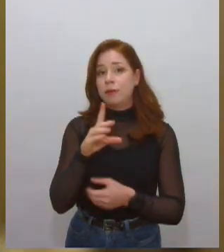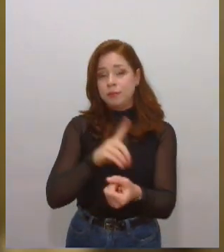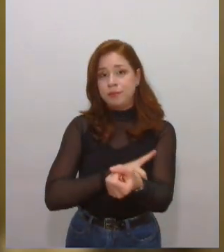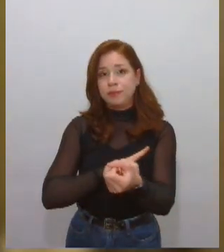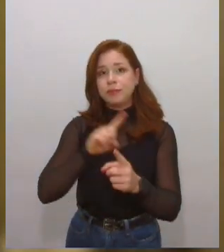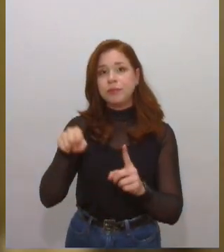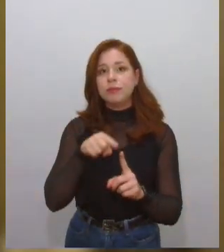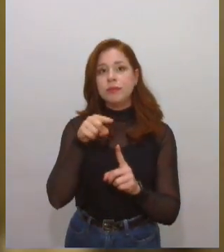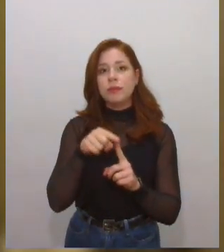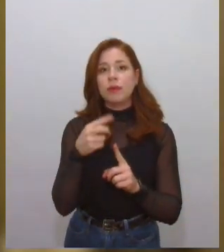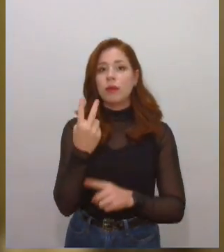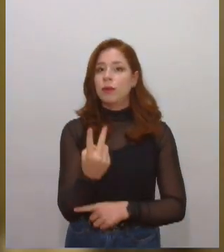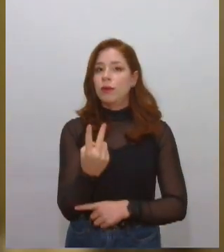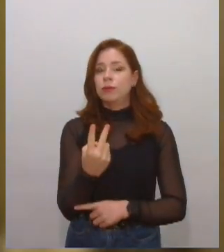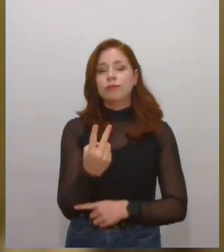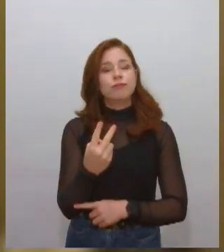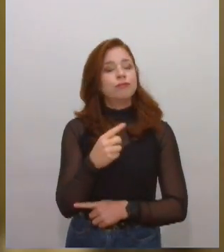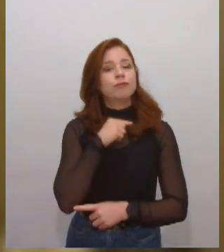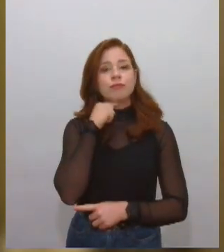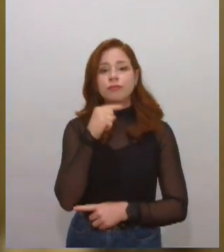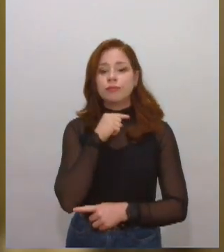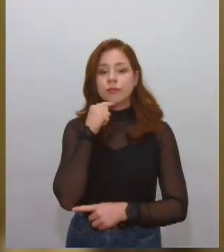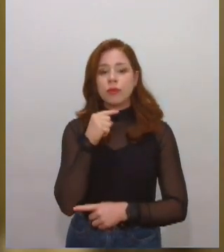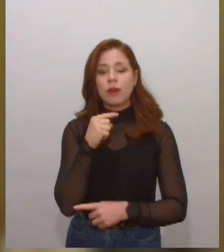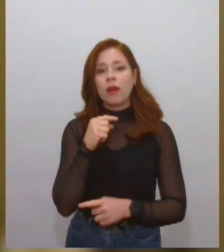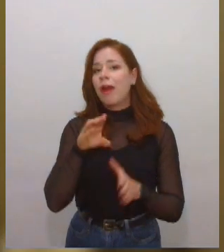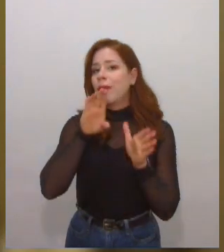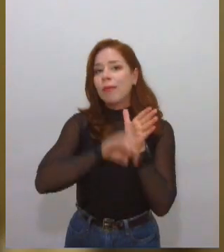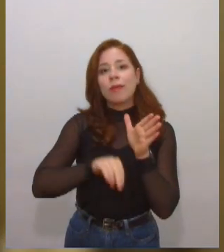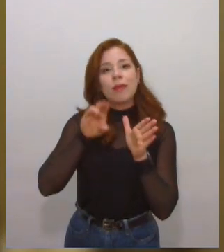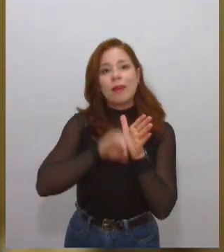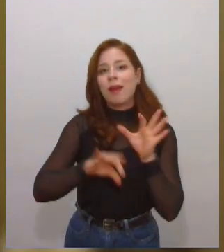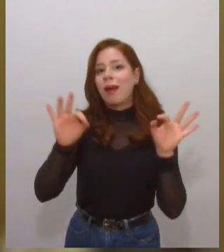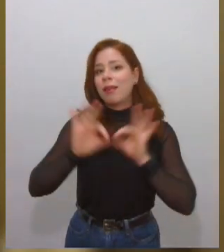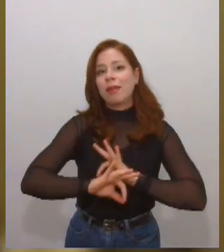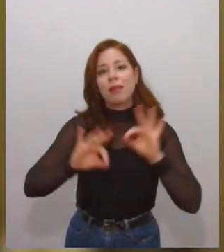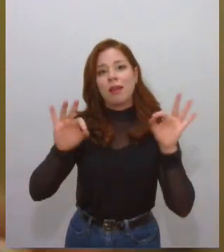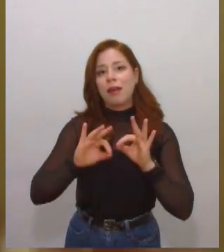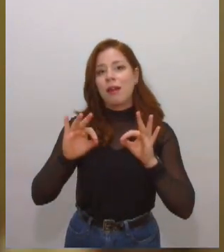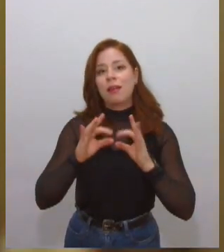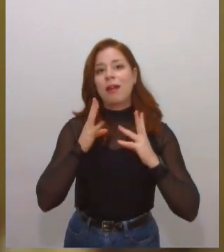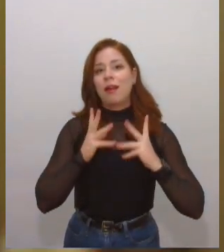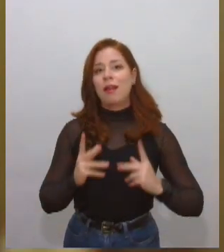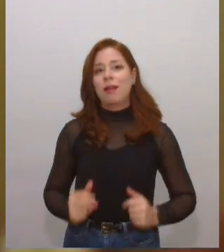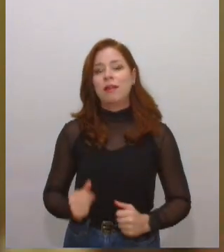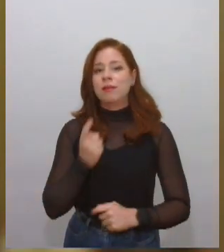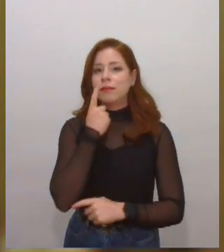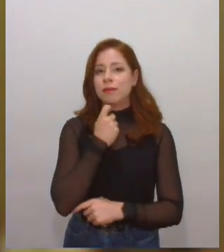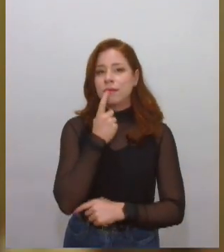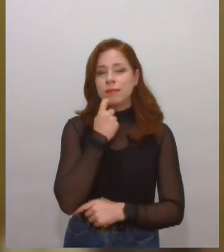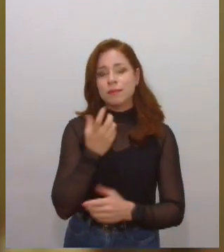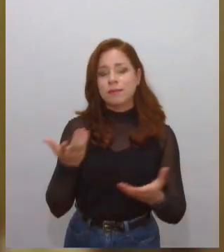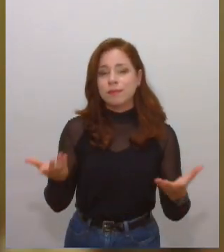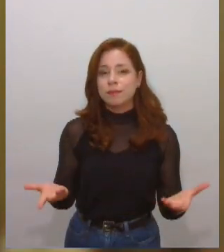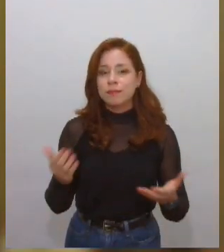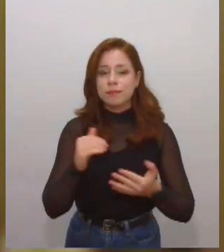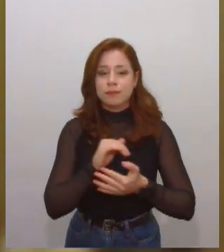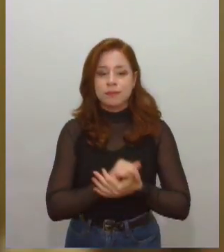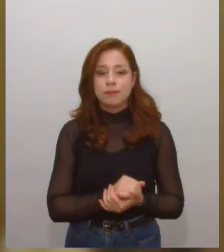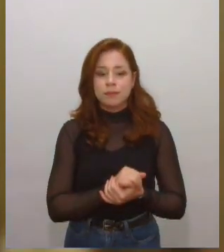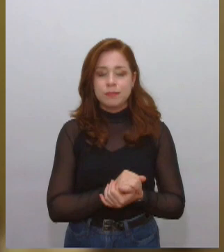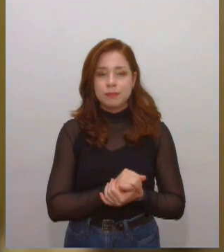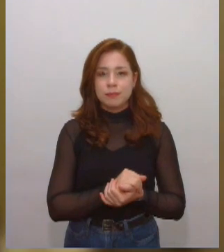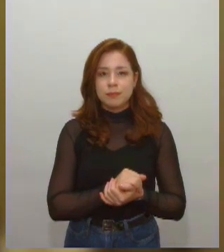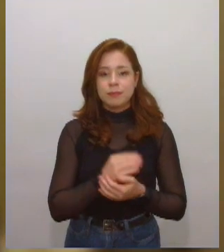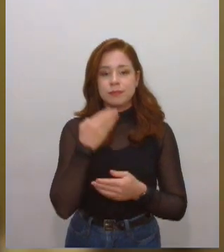acontece. Uhum. Então, a insulina não consegue mais, o organismo não consegue mais fazer essa retirada do açúcar do sangue por